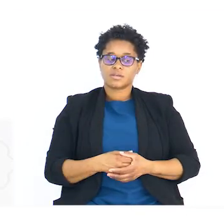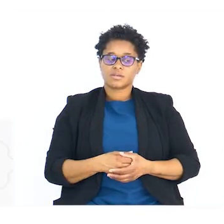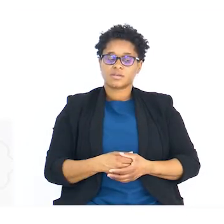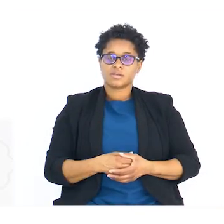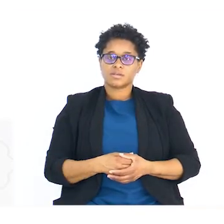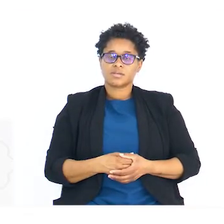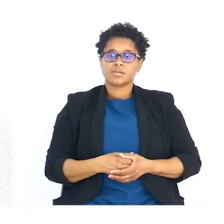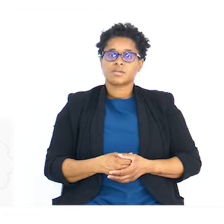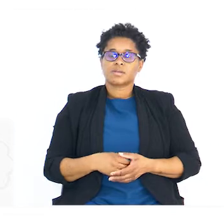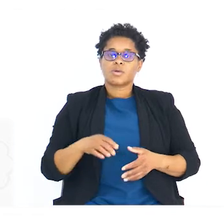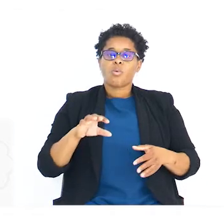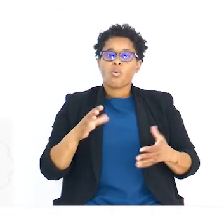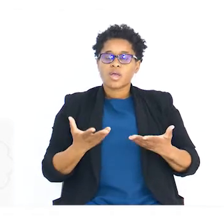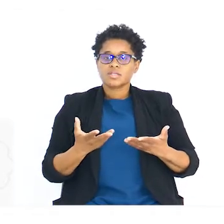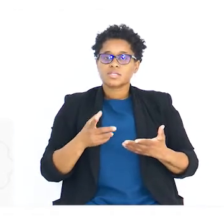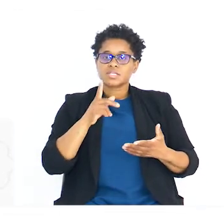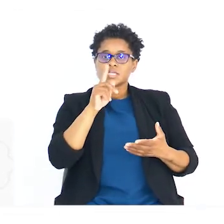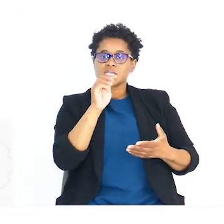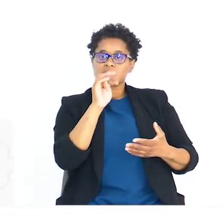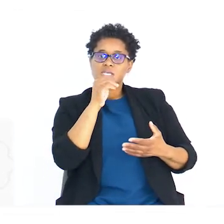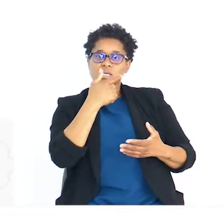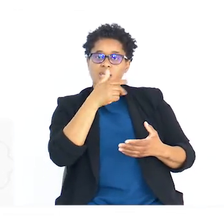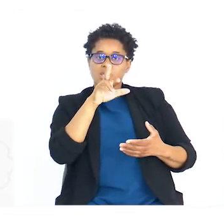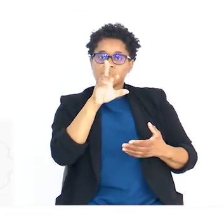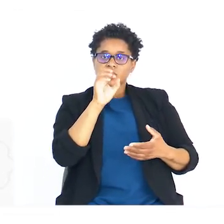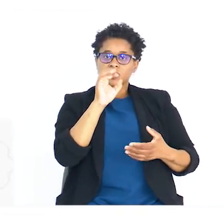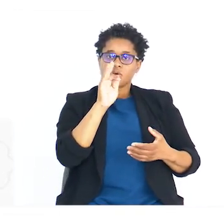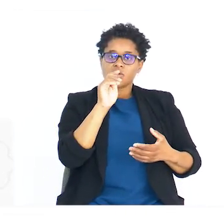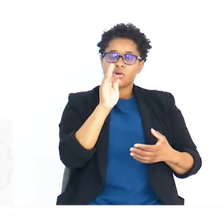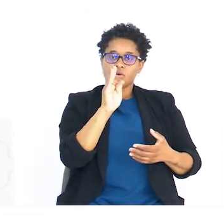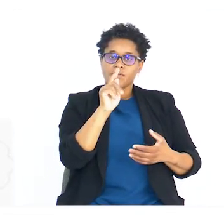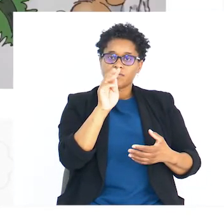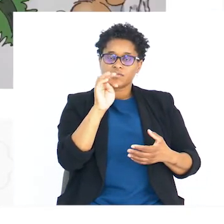lá. Quantas estrofes tem